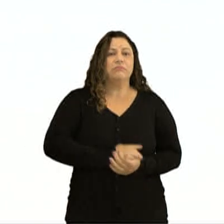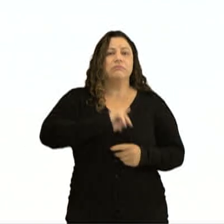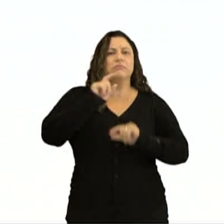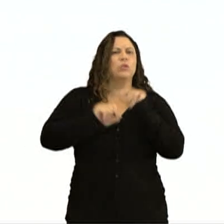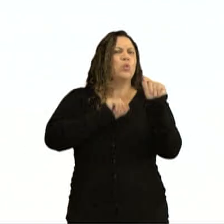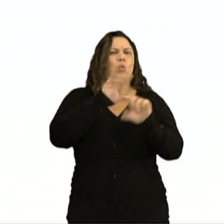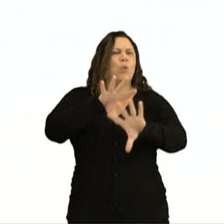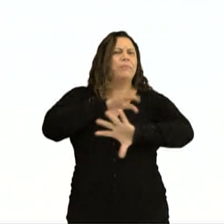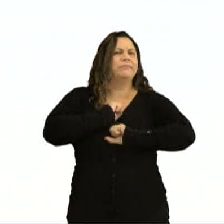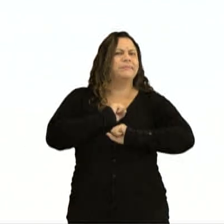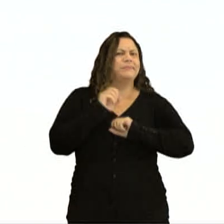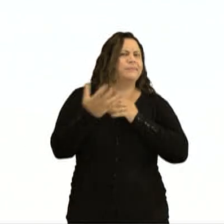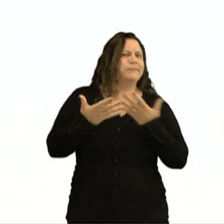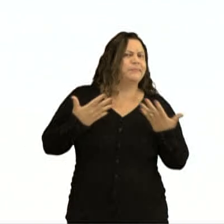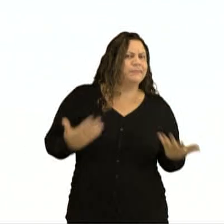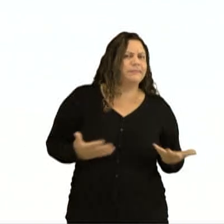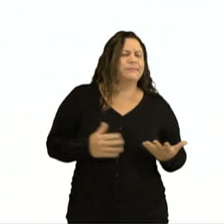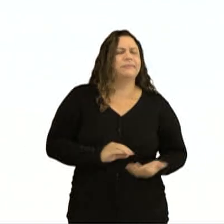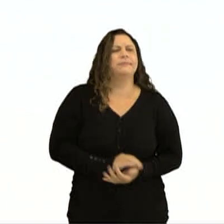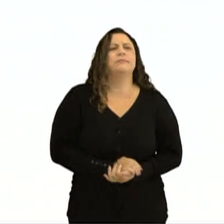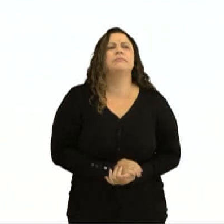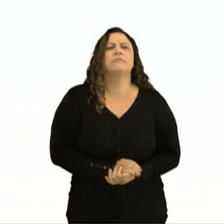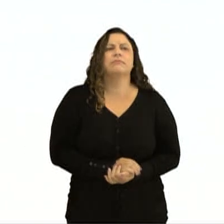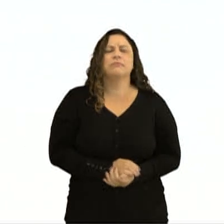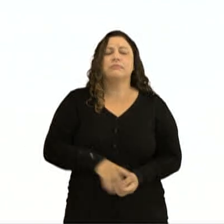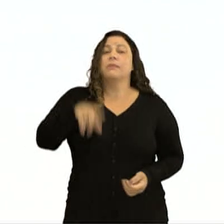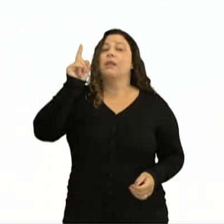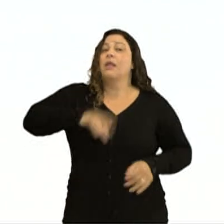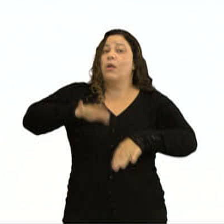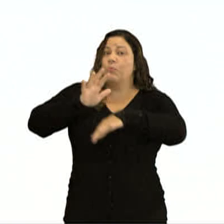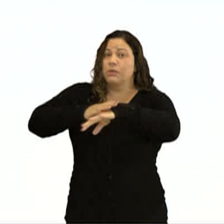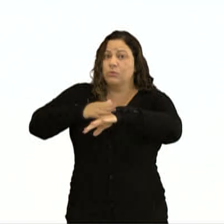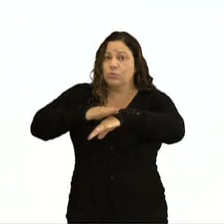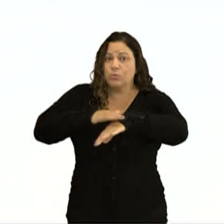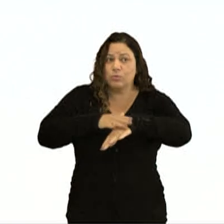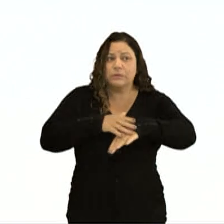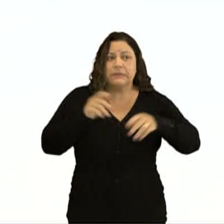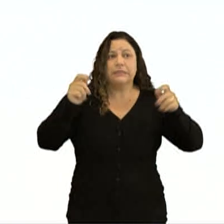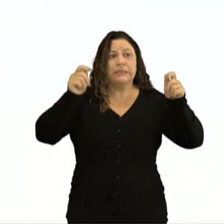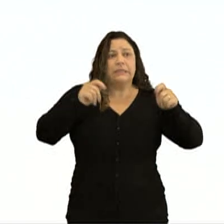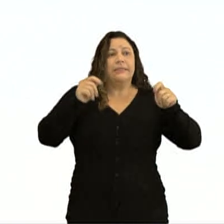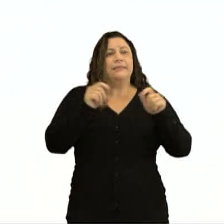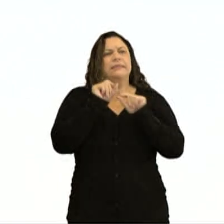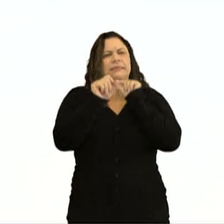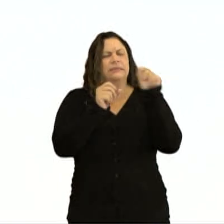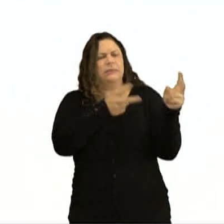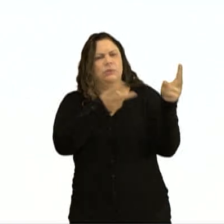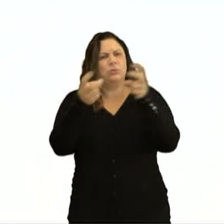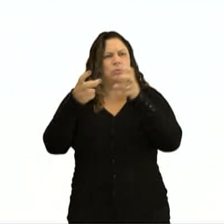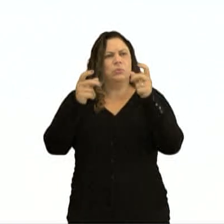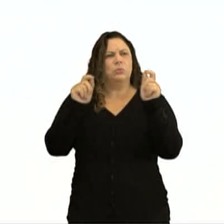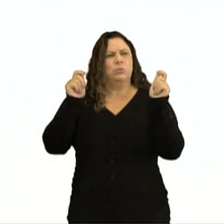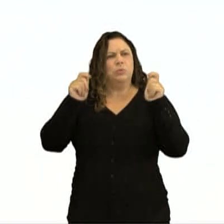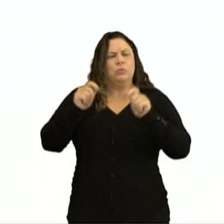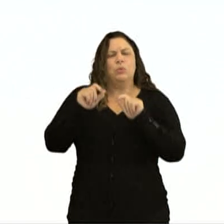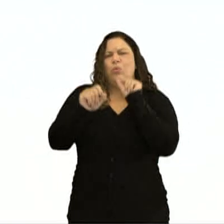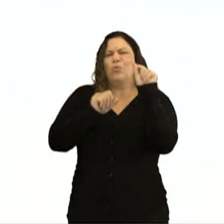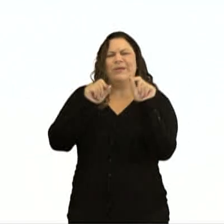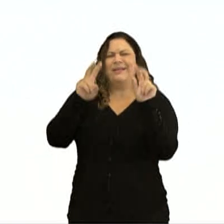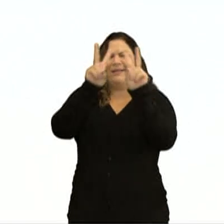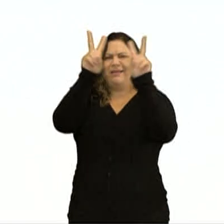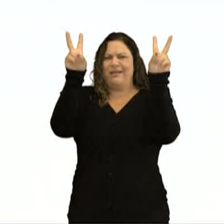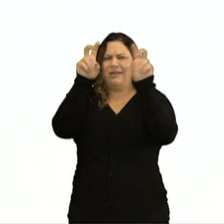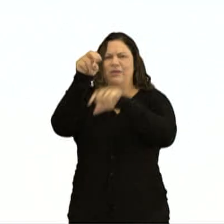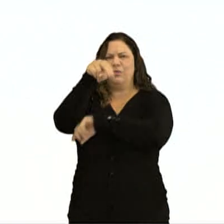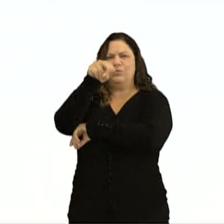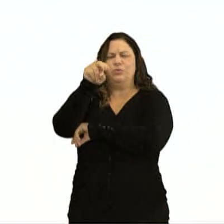Como que é o contágio? É uma doença infectocontagiosa de notificação compulsória. O que quer dizer